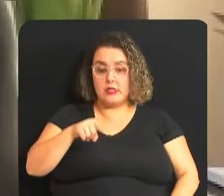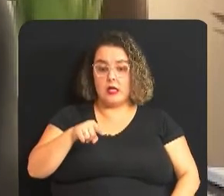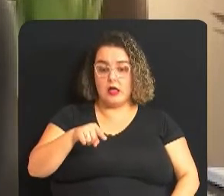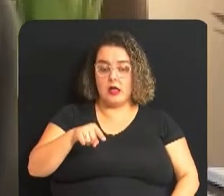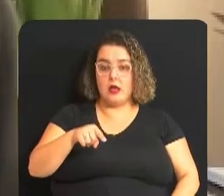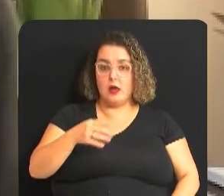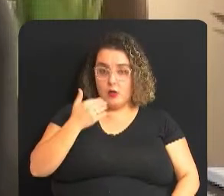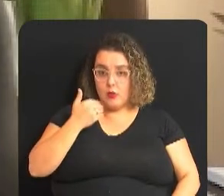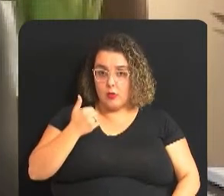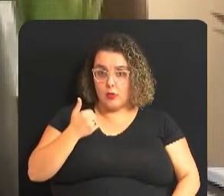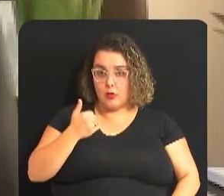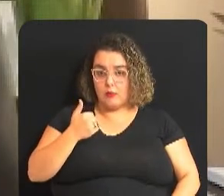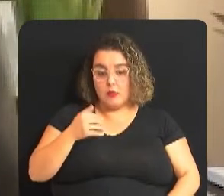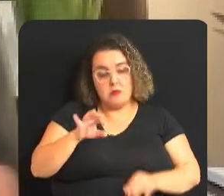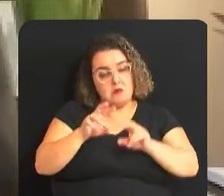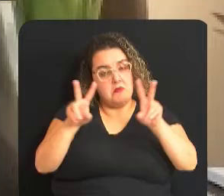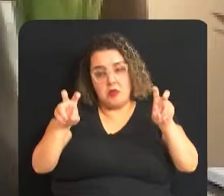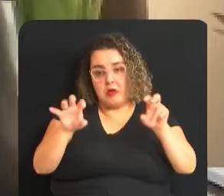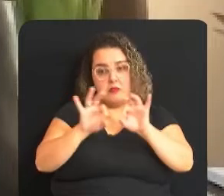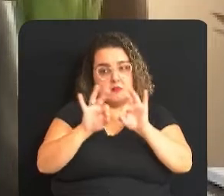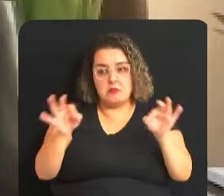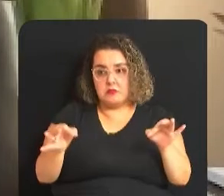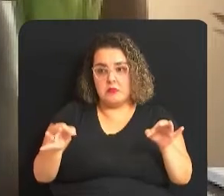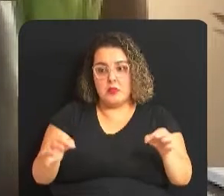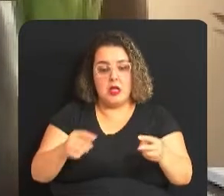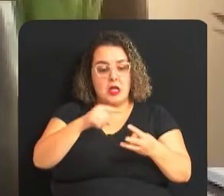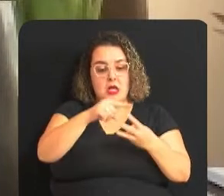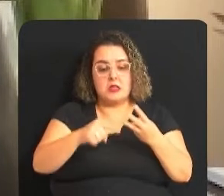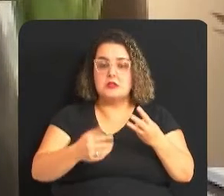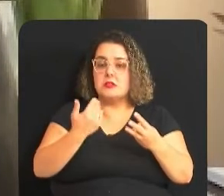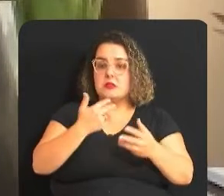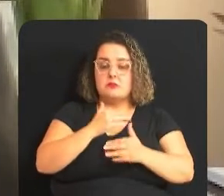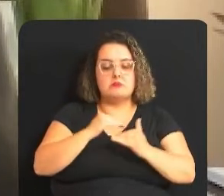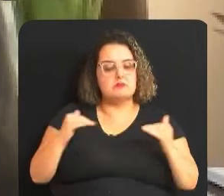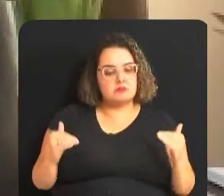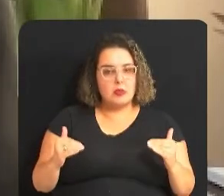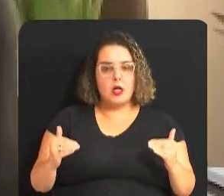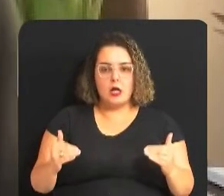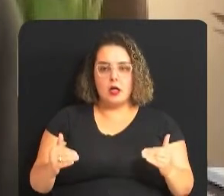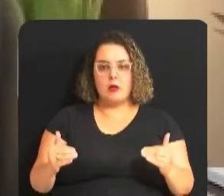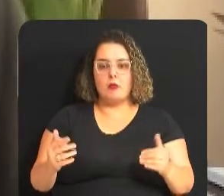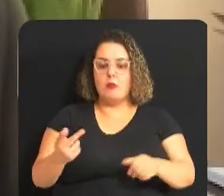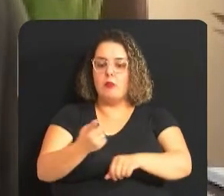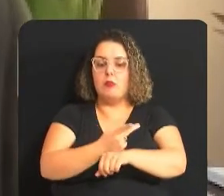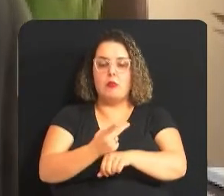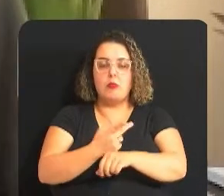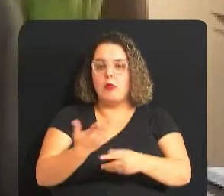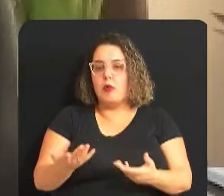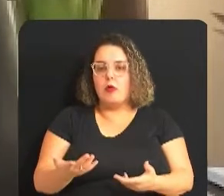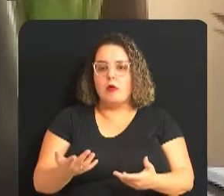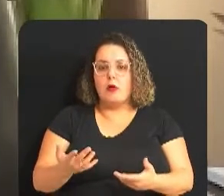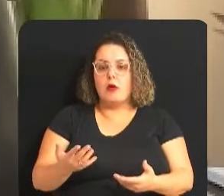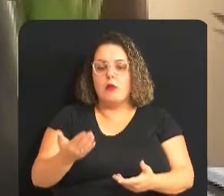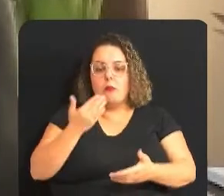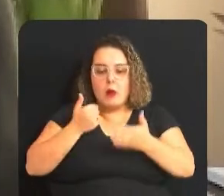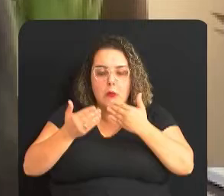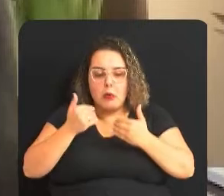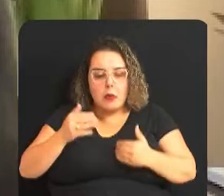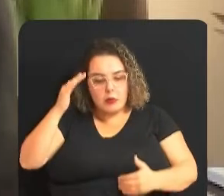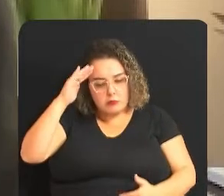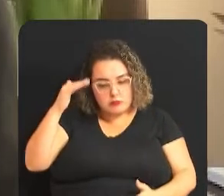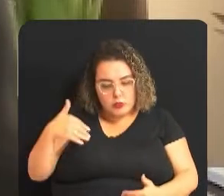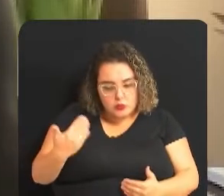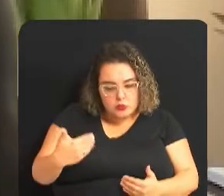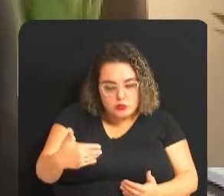tão simples. Procure ter as 3 refeições equilibradas. Procure não ter beliscos durante o dia. Né?